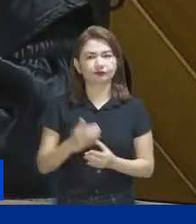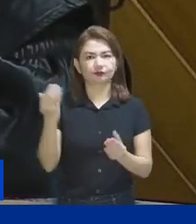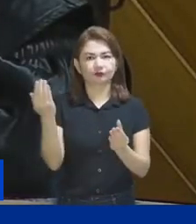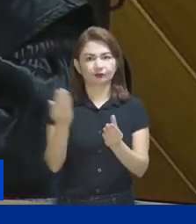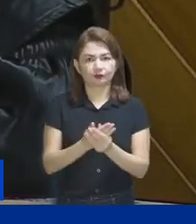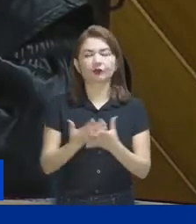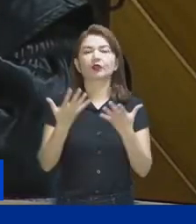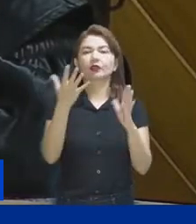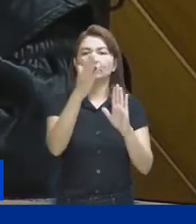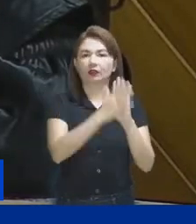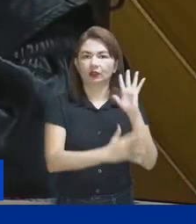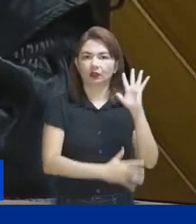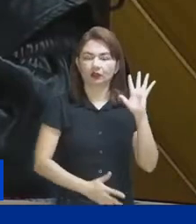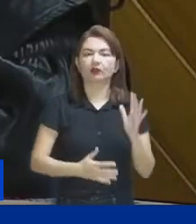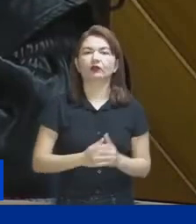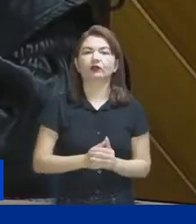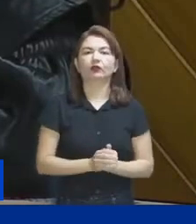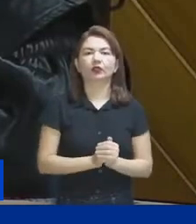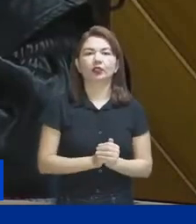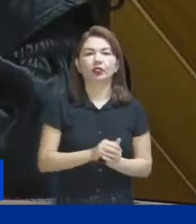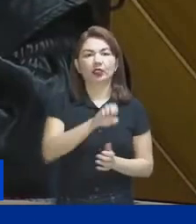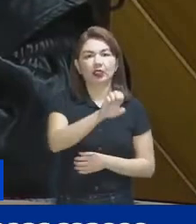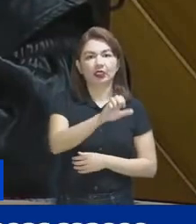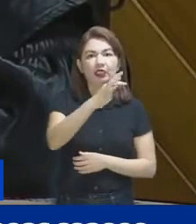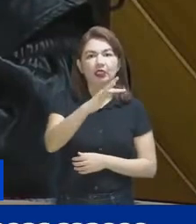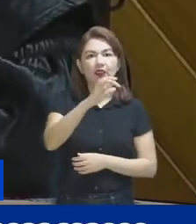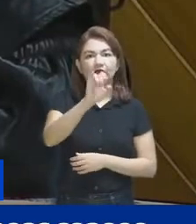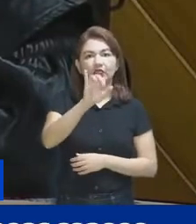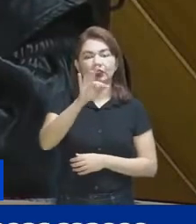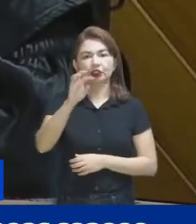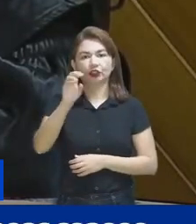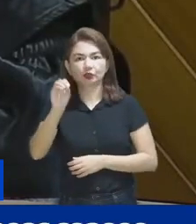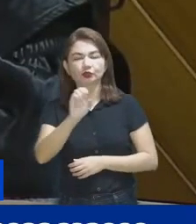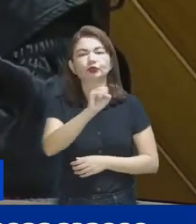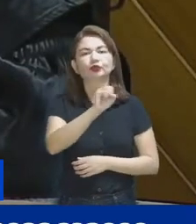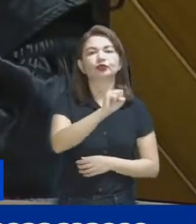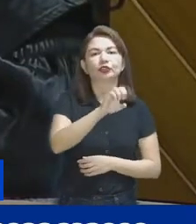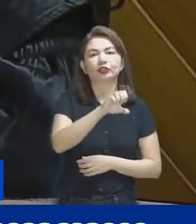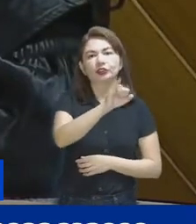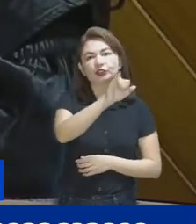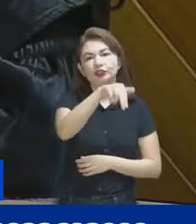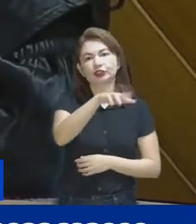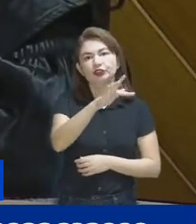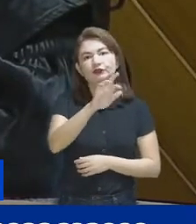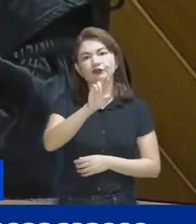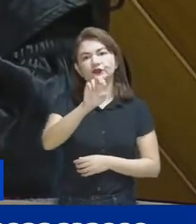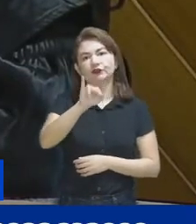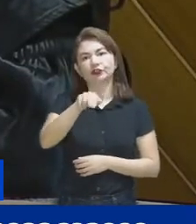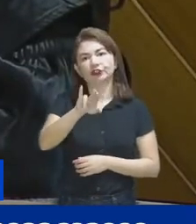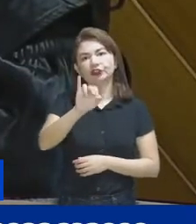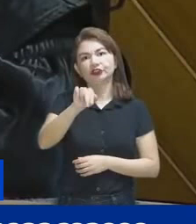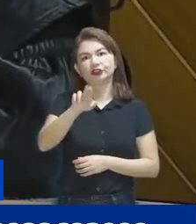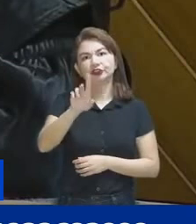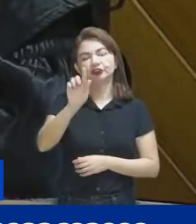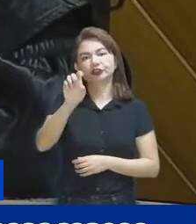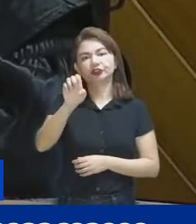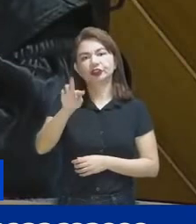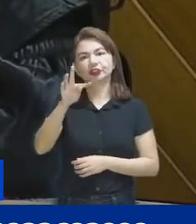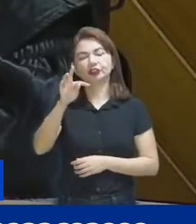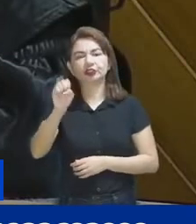acolhidos com efeitos infringentes. O TRE decidiu assim, na prestação de contas